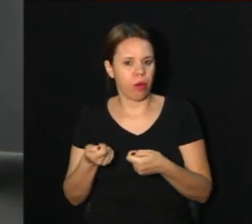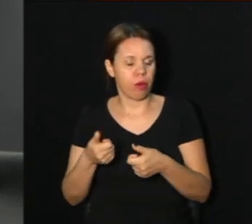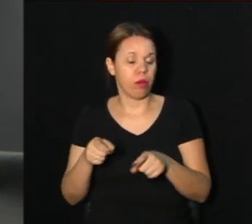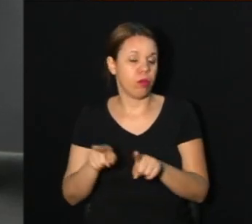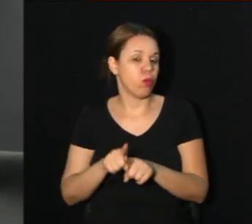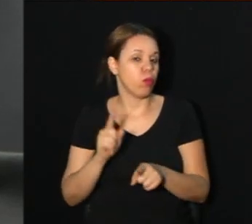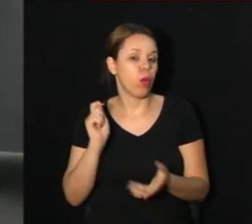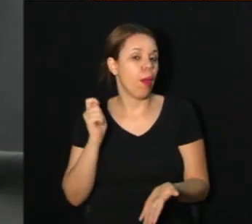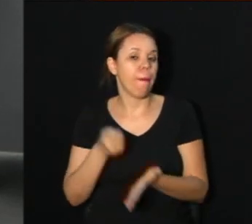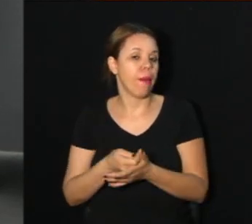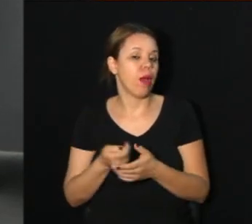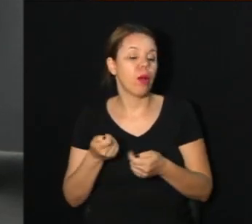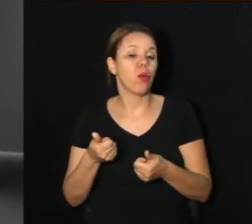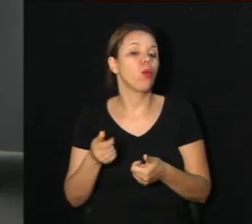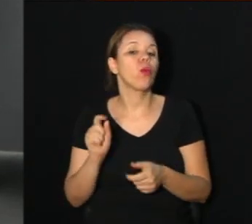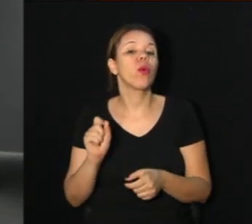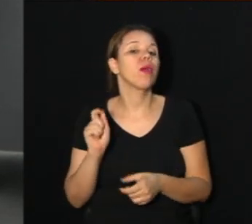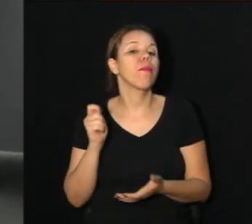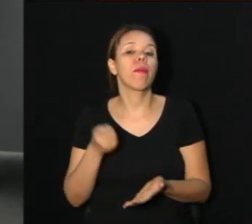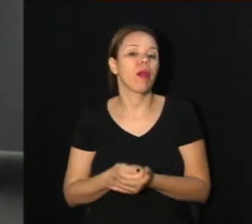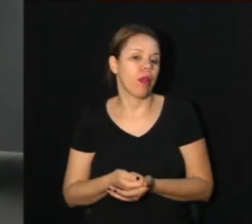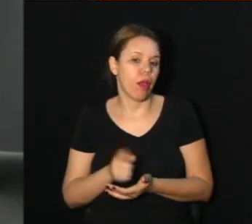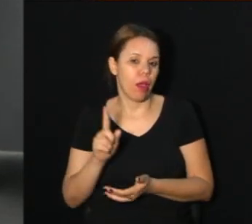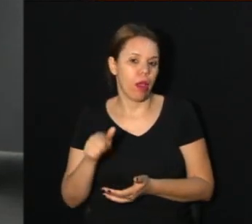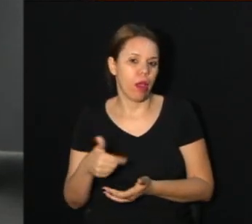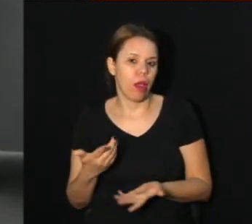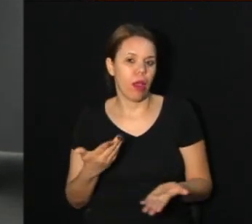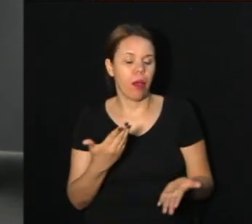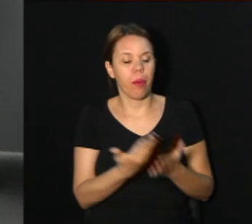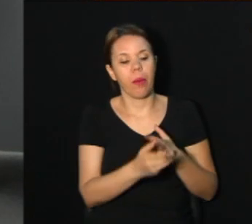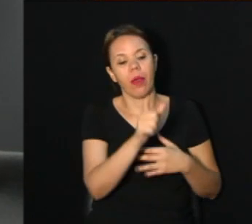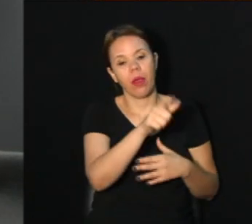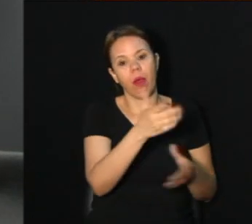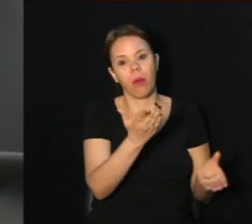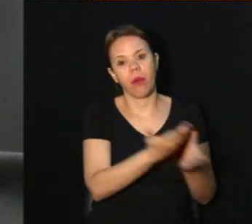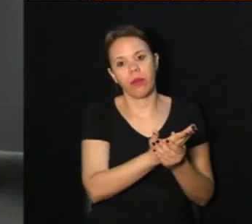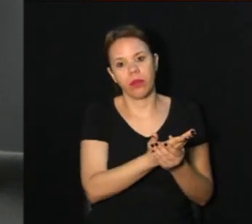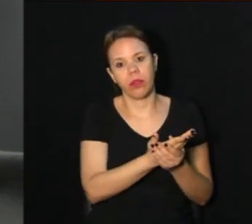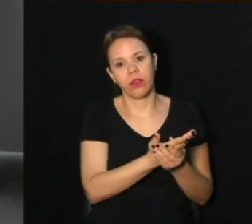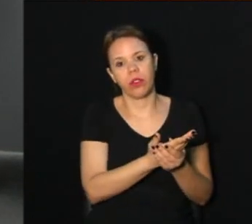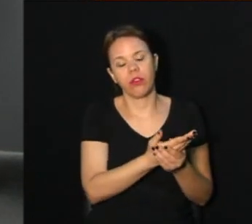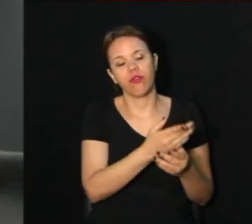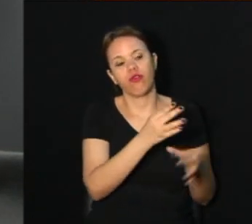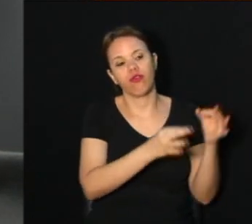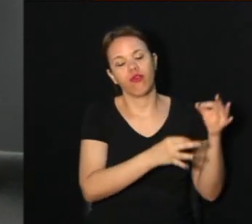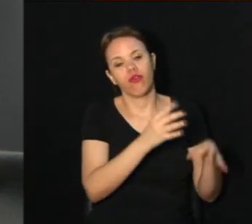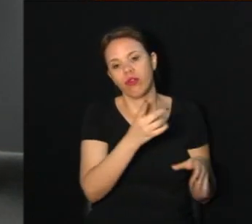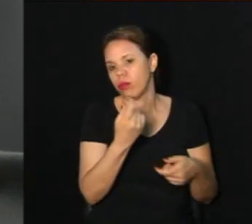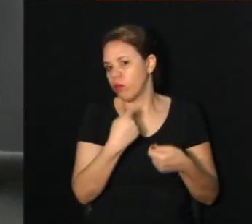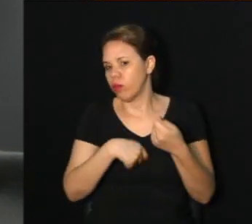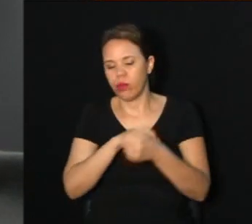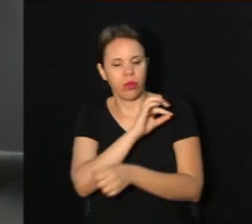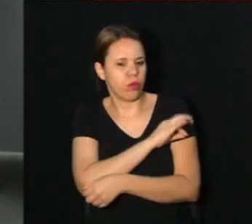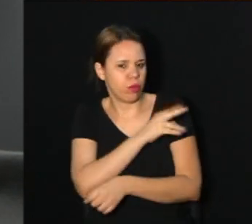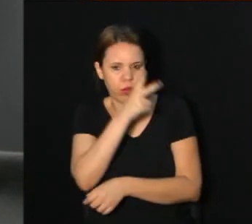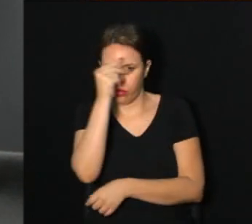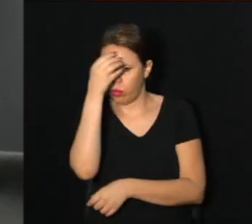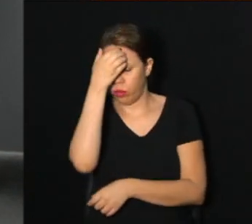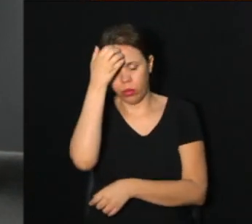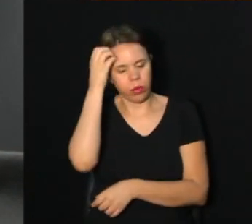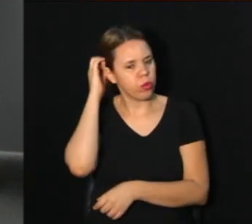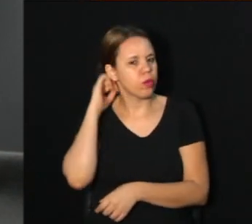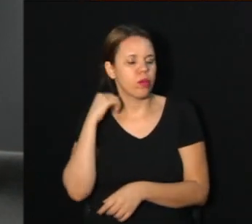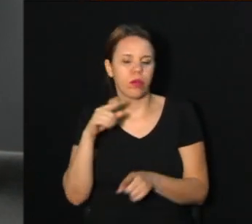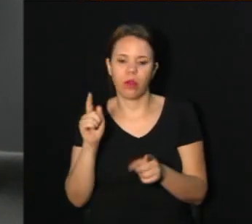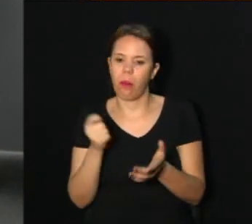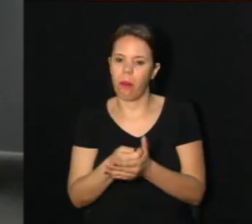quem paga os honorários sucumbenciais é a parte perdedora no processo judicial, não é a administração pública, isso não sai dos